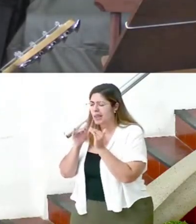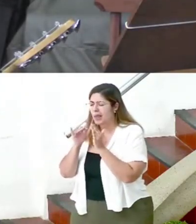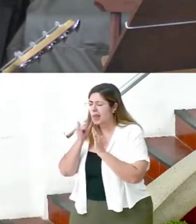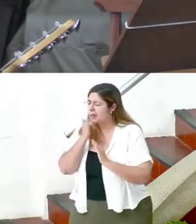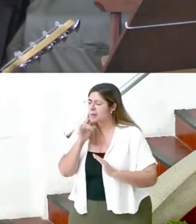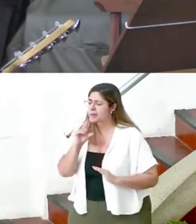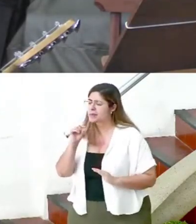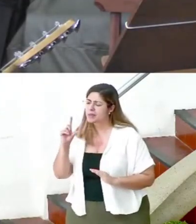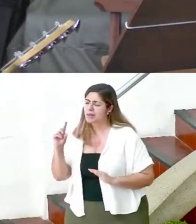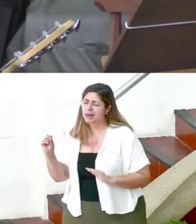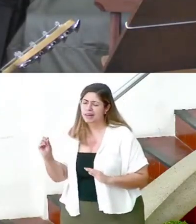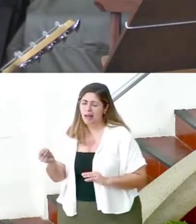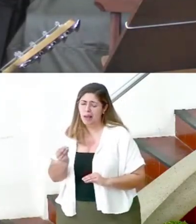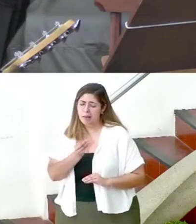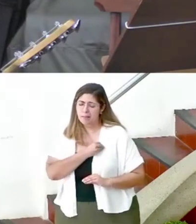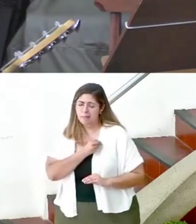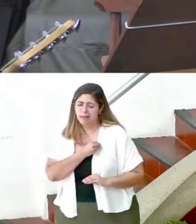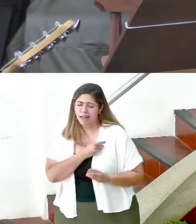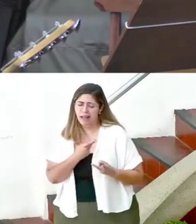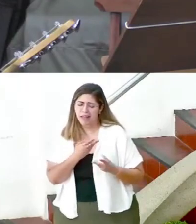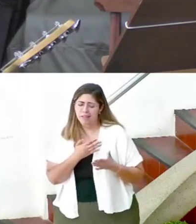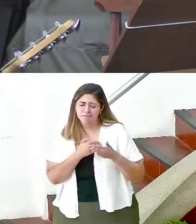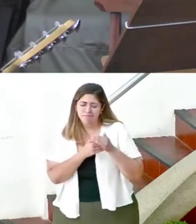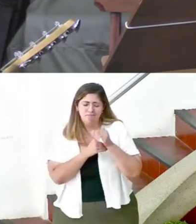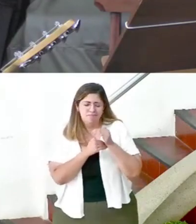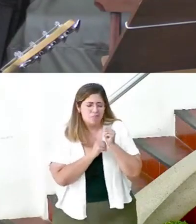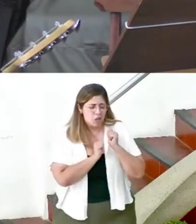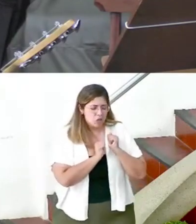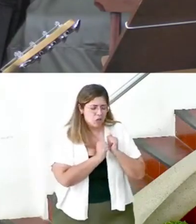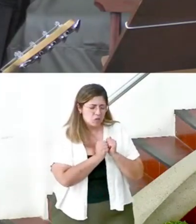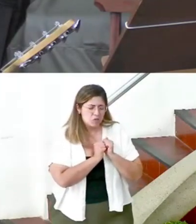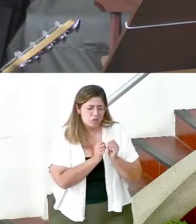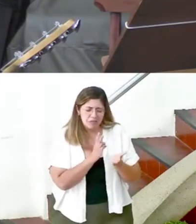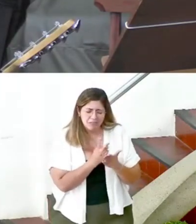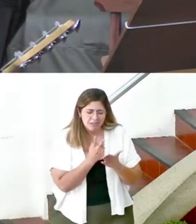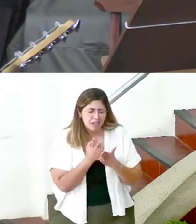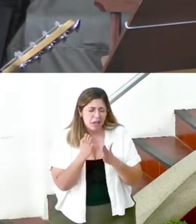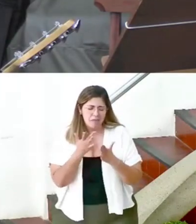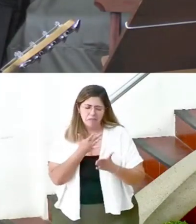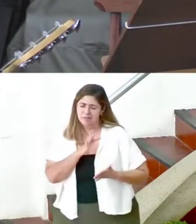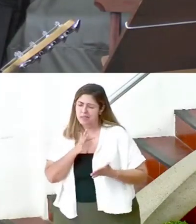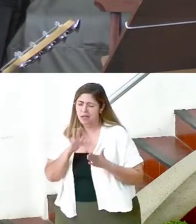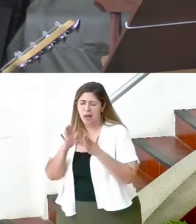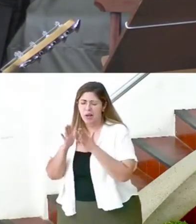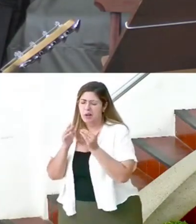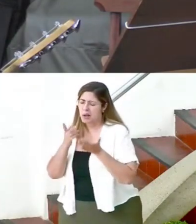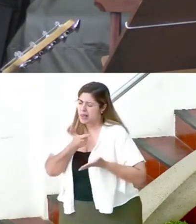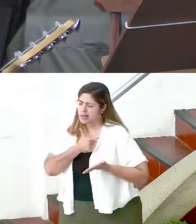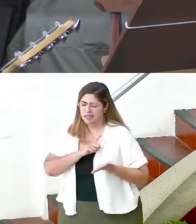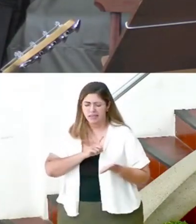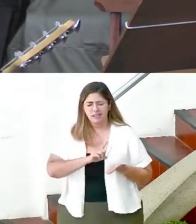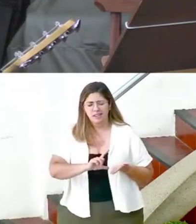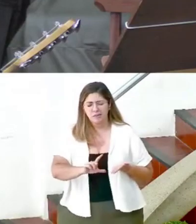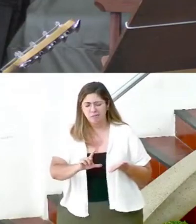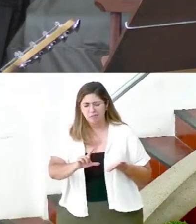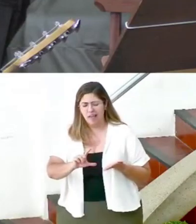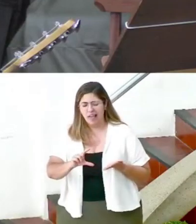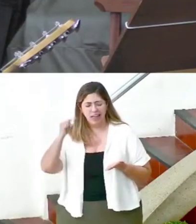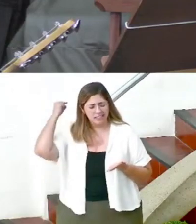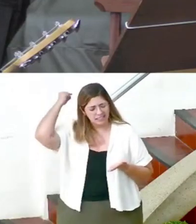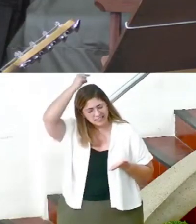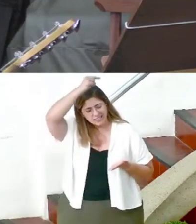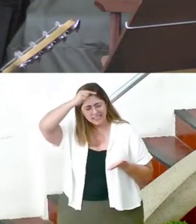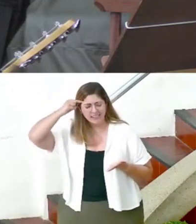que são animais de estimação na nossa casa. Tem misericórdia de nós, Senhor. Nós fomos chamados à santidade. Nós fomos chamados